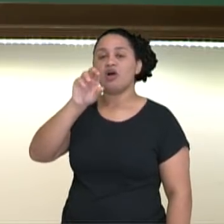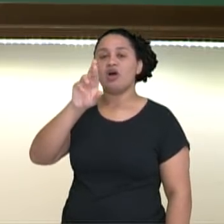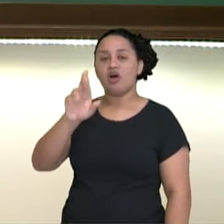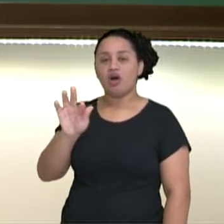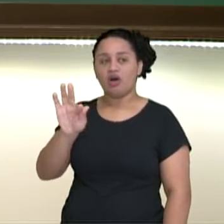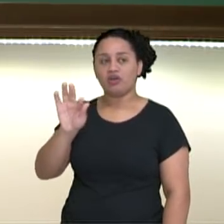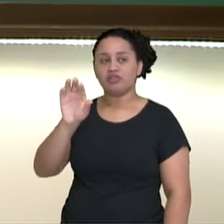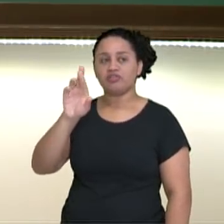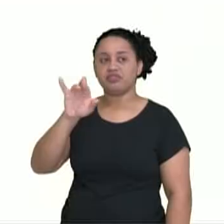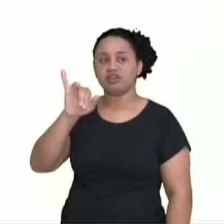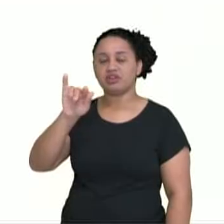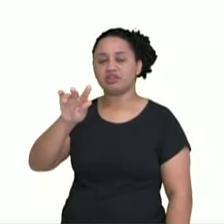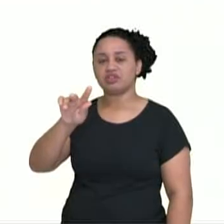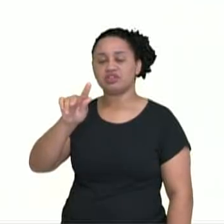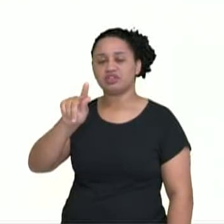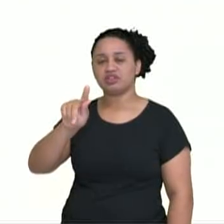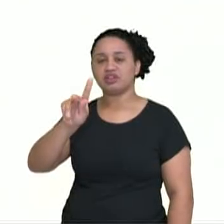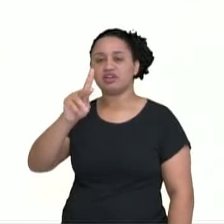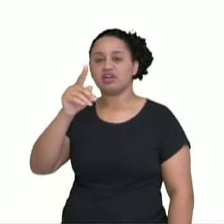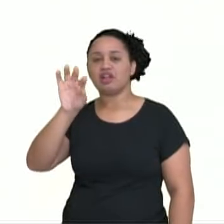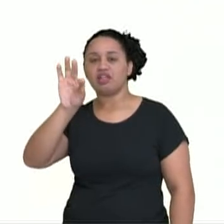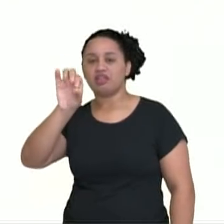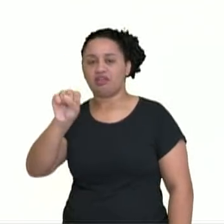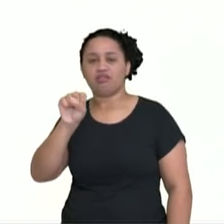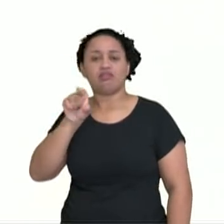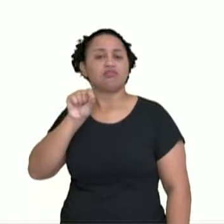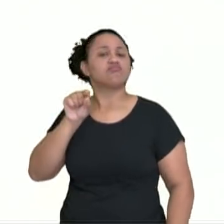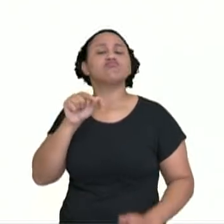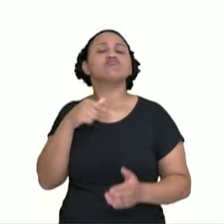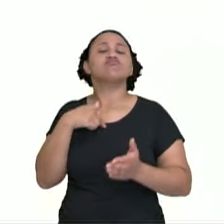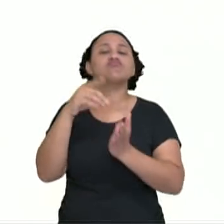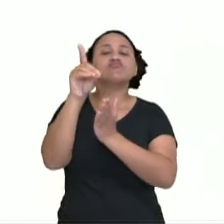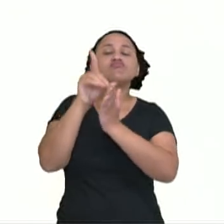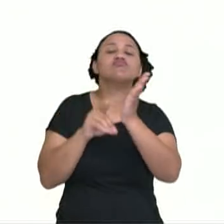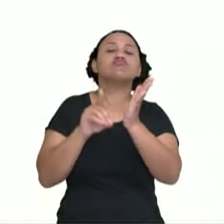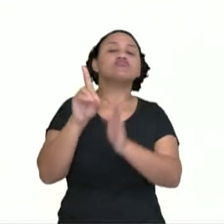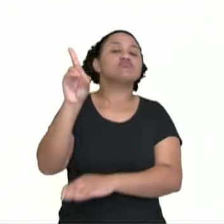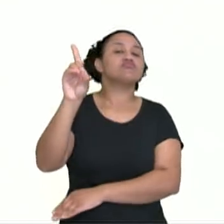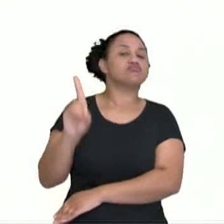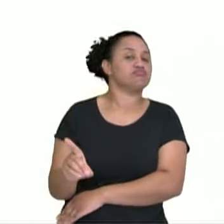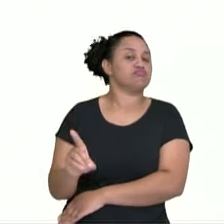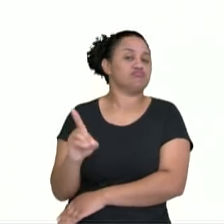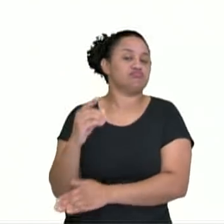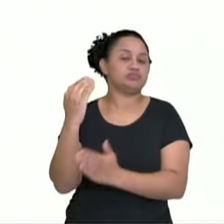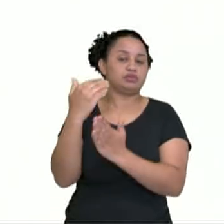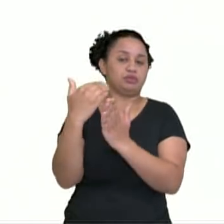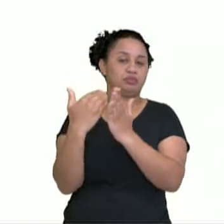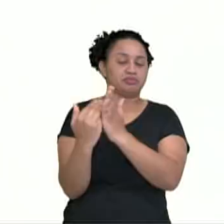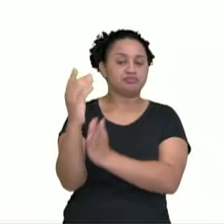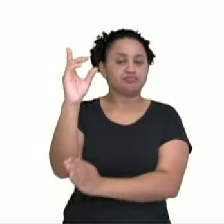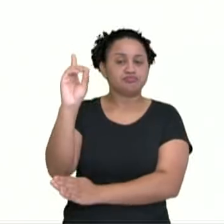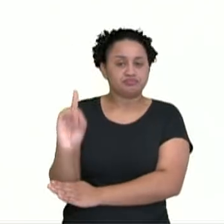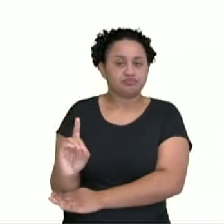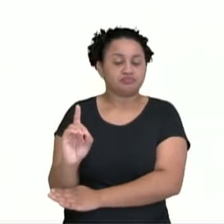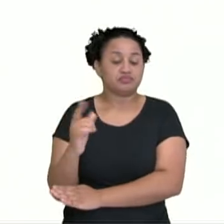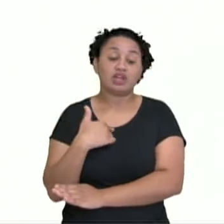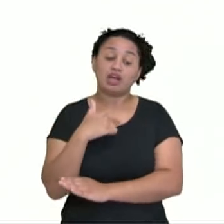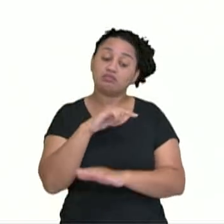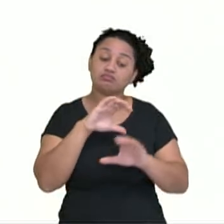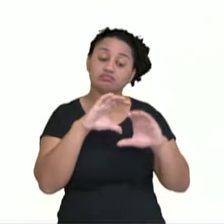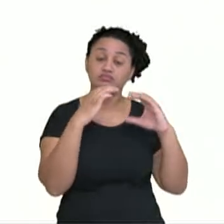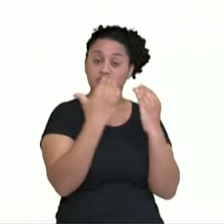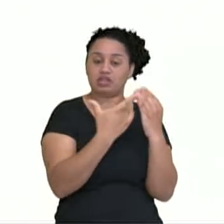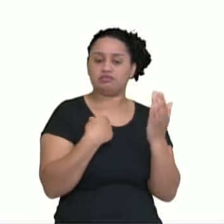of Rights, né, gente? Ela era uma declaração de direitos. Nessa declaração de direitos que o parlamento